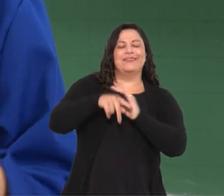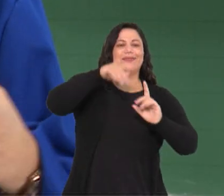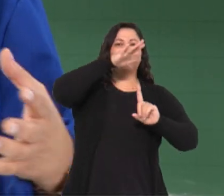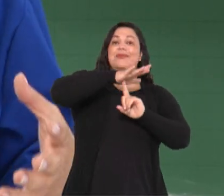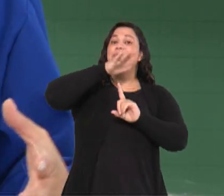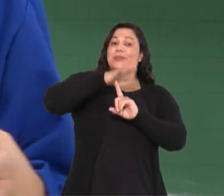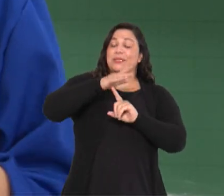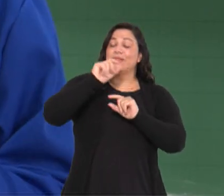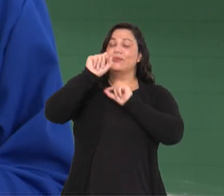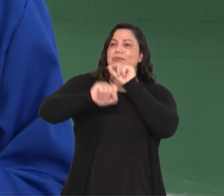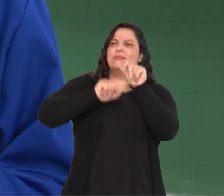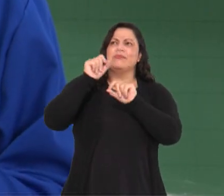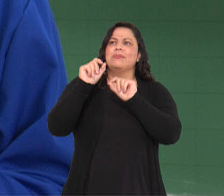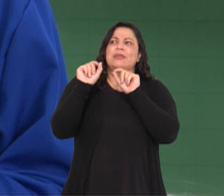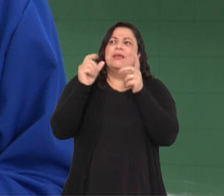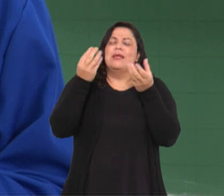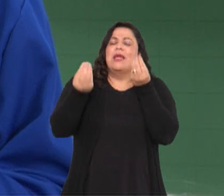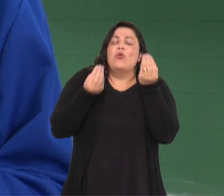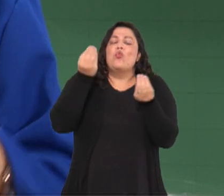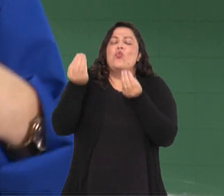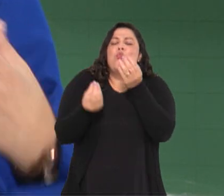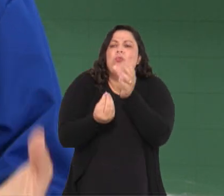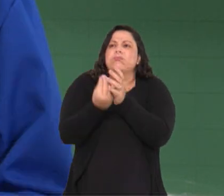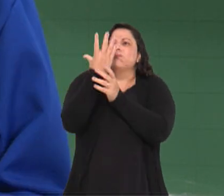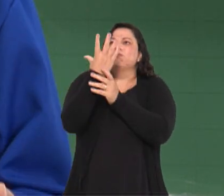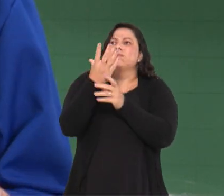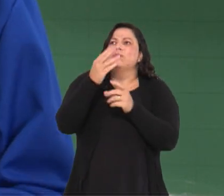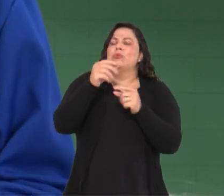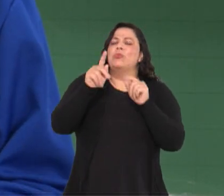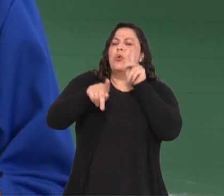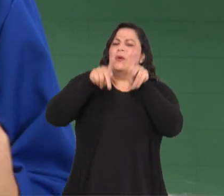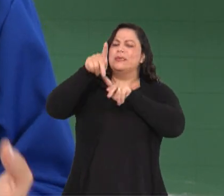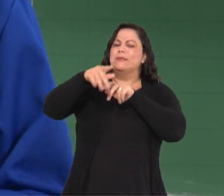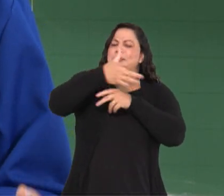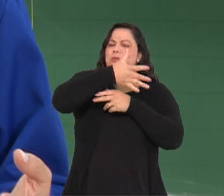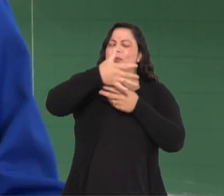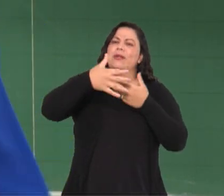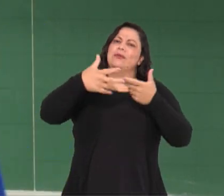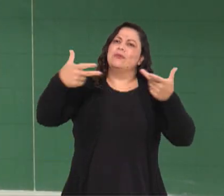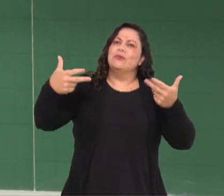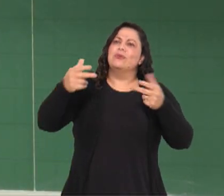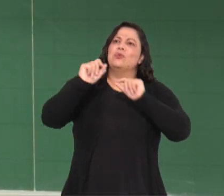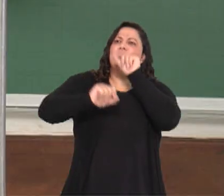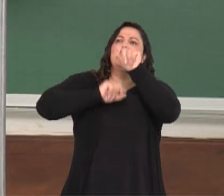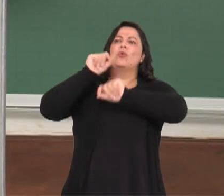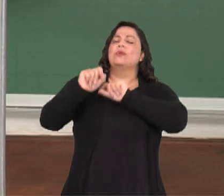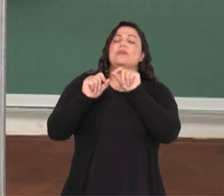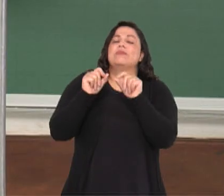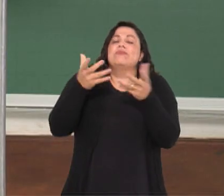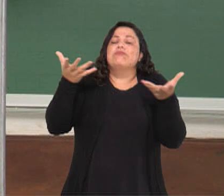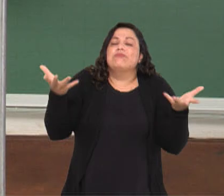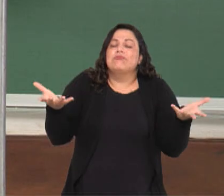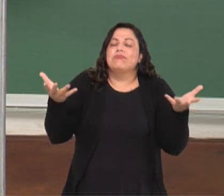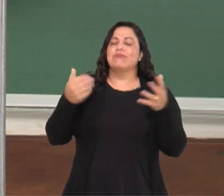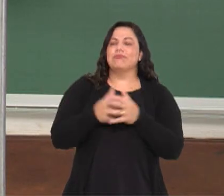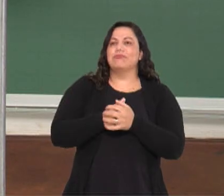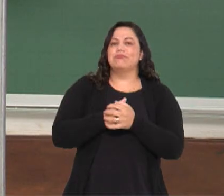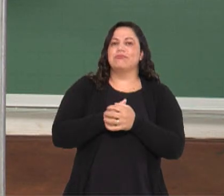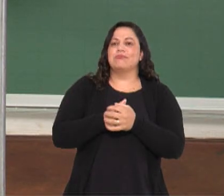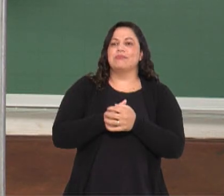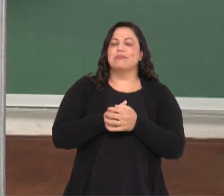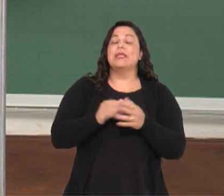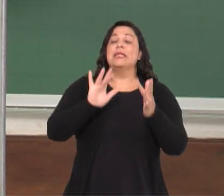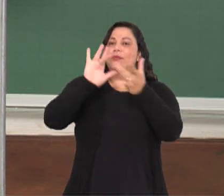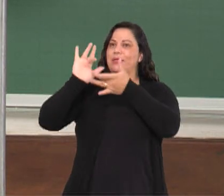identidade, na sua formação da identidade. E isso está ligado à formação do território, certo? Então, vamos lá relembrar um